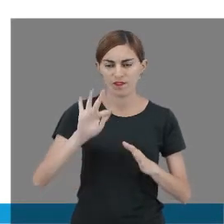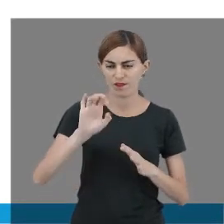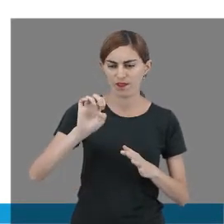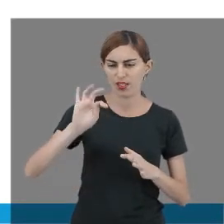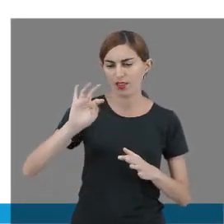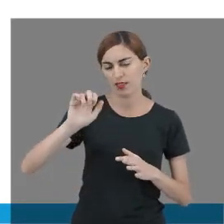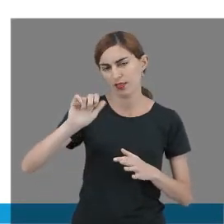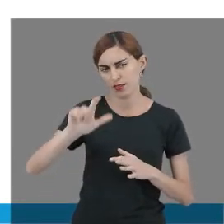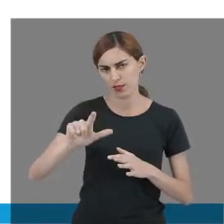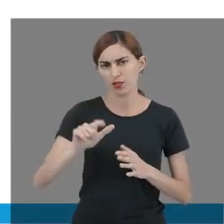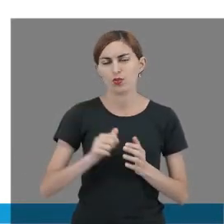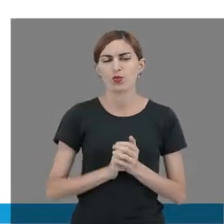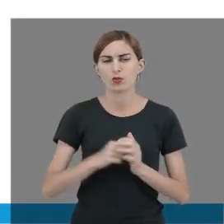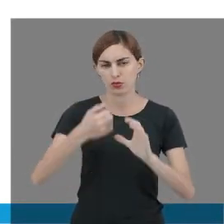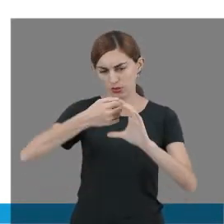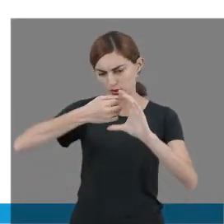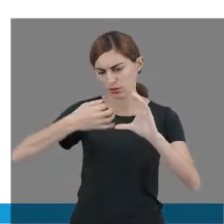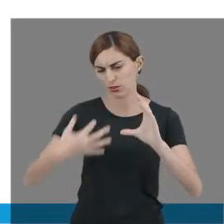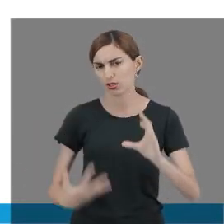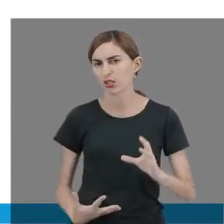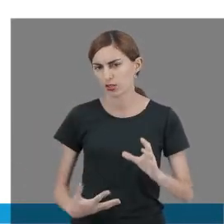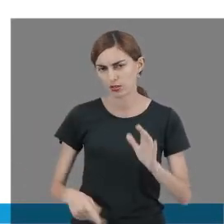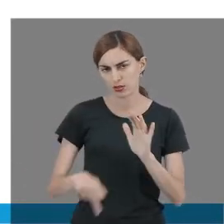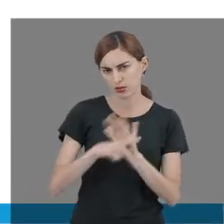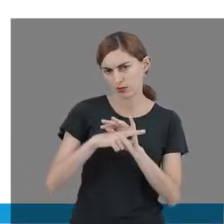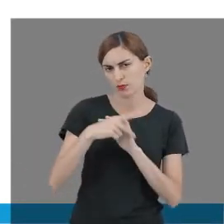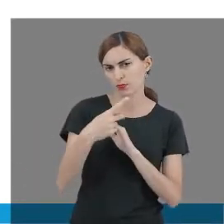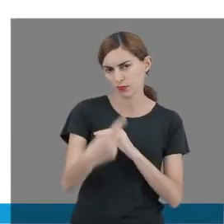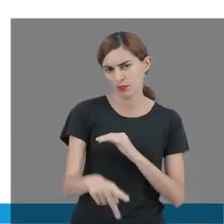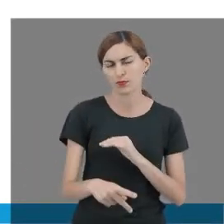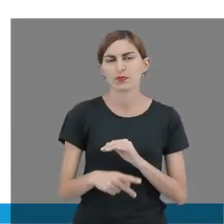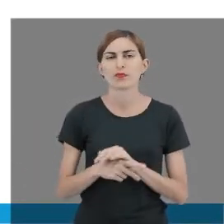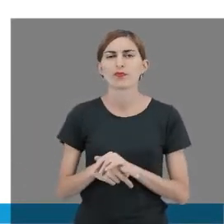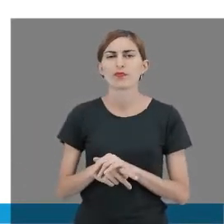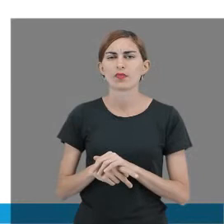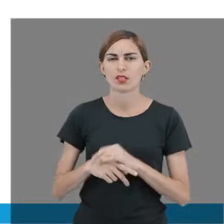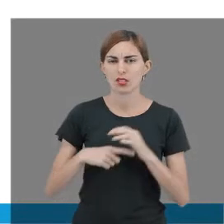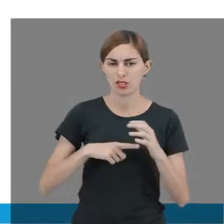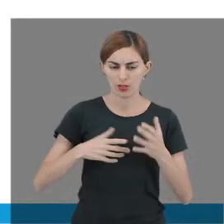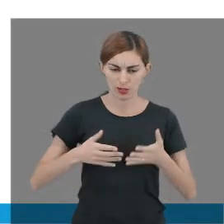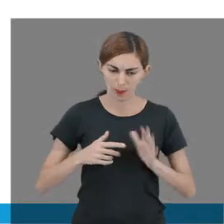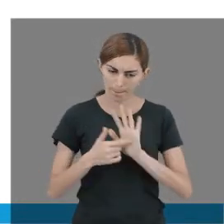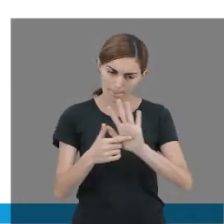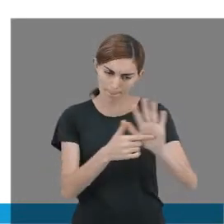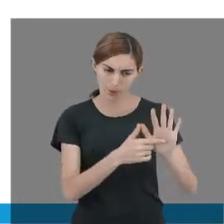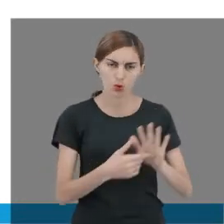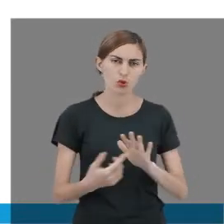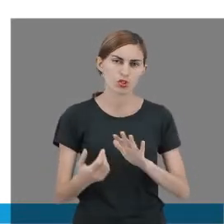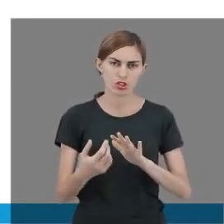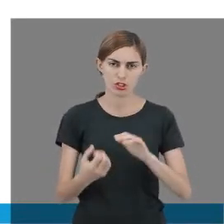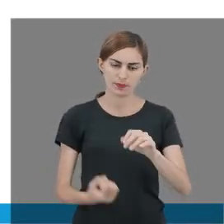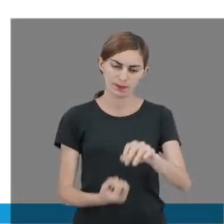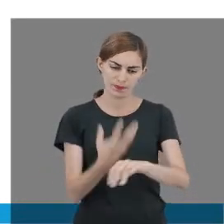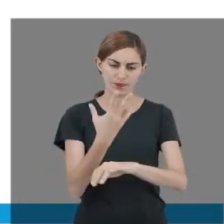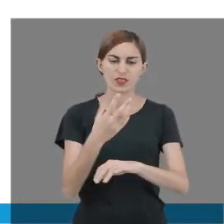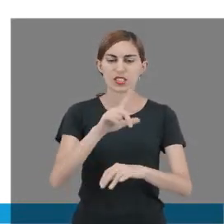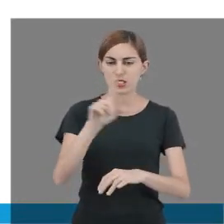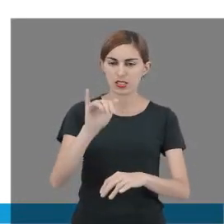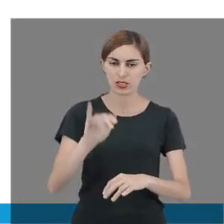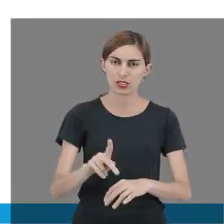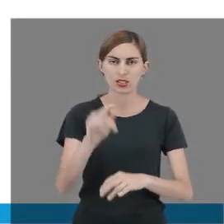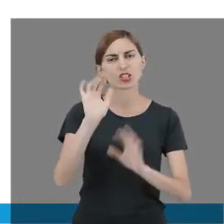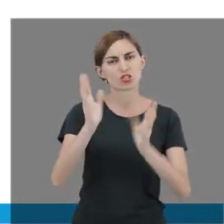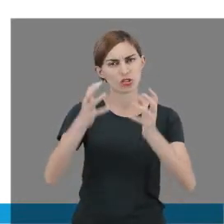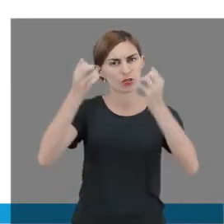cérebro-fetal, né? Que tem umas características que são bem típicas, que até o aparecimento da síndrome congênita de Zika vírus já tinha sido